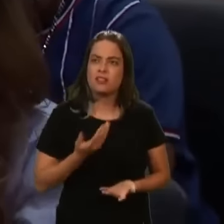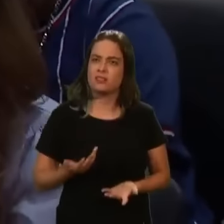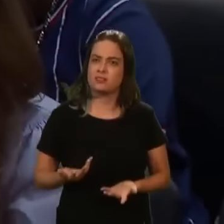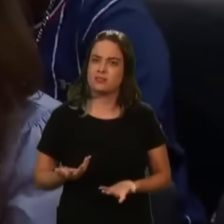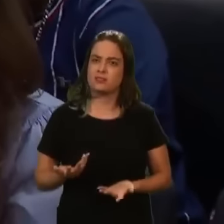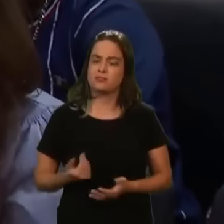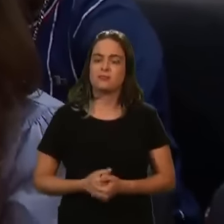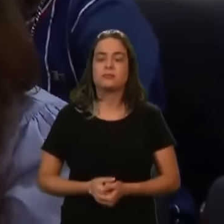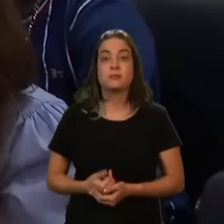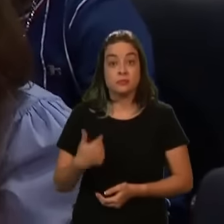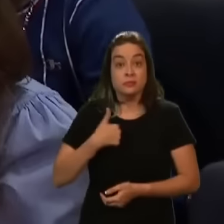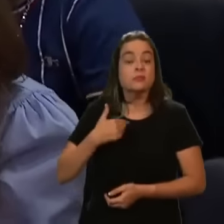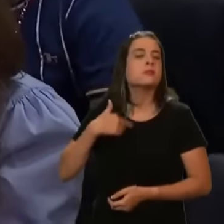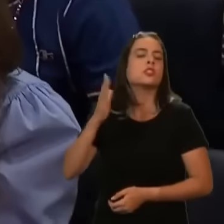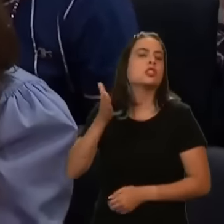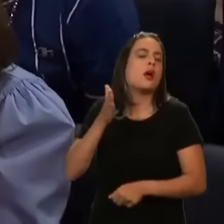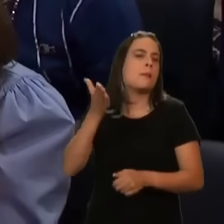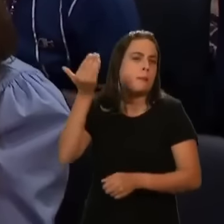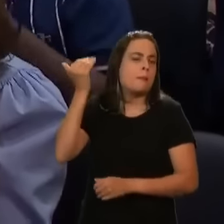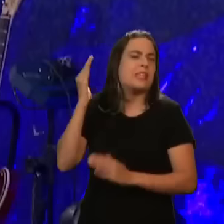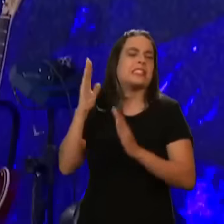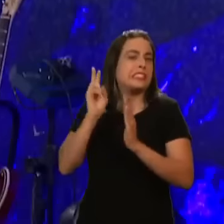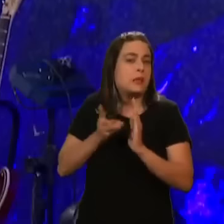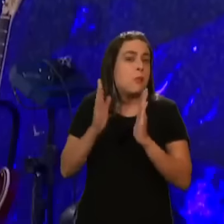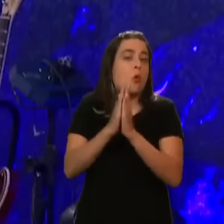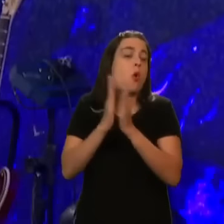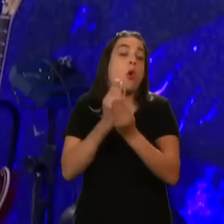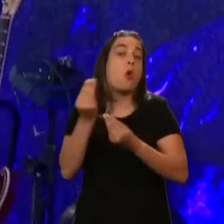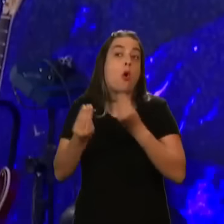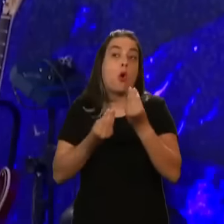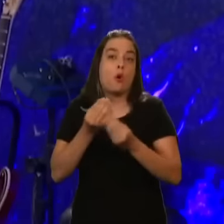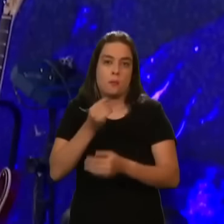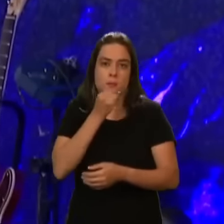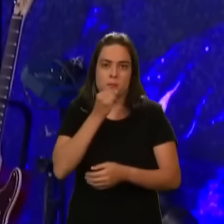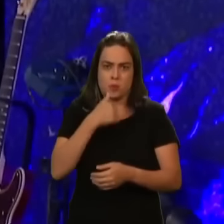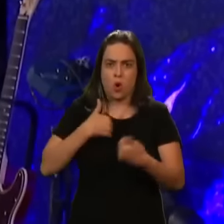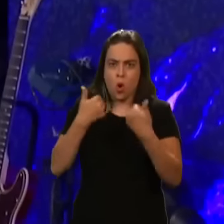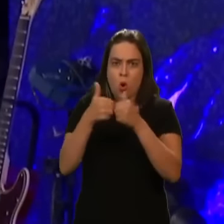como é que eu já orei várias vezes na vida? Um dia eu estava dentro de um